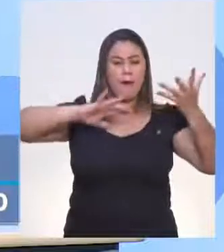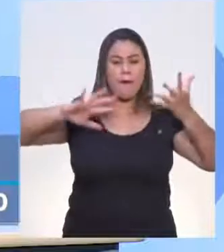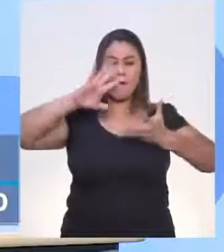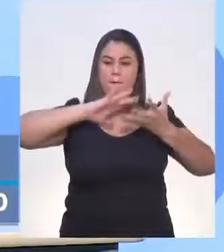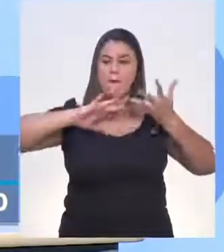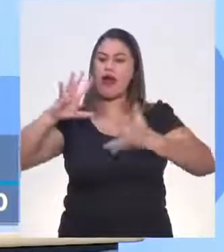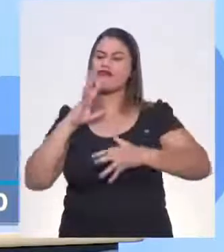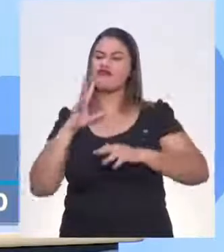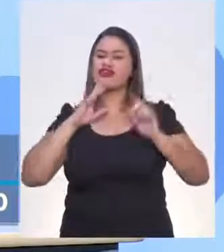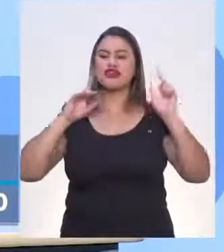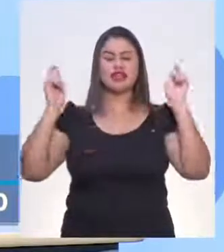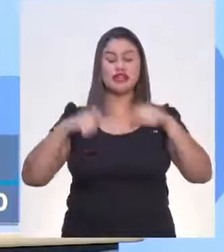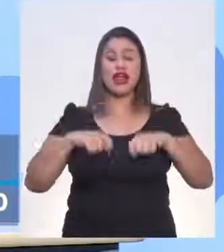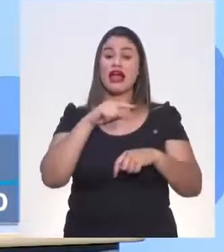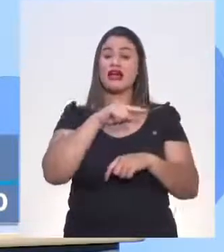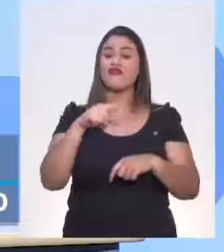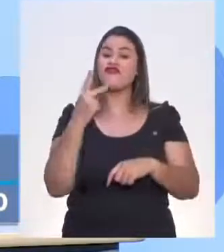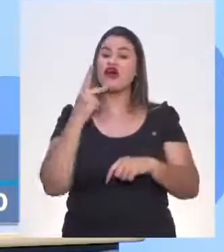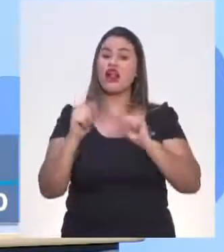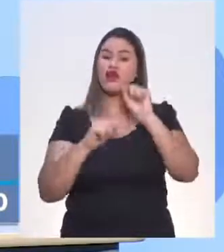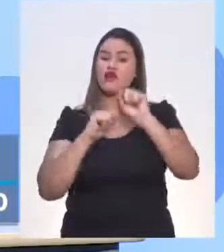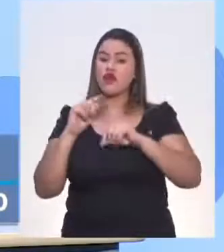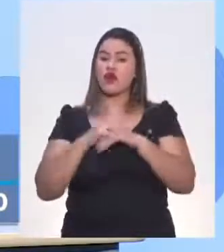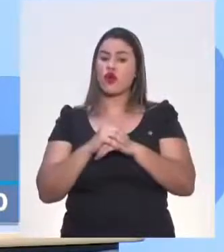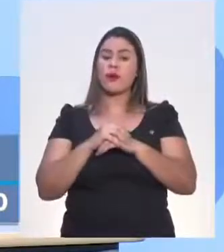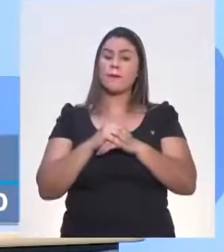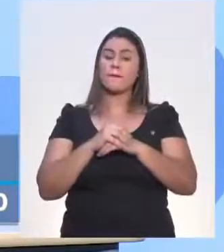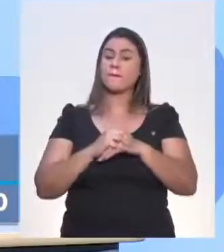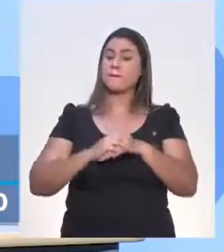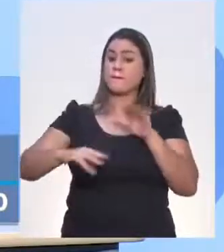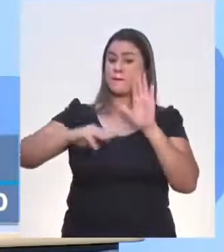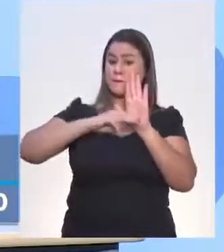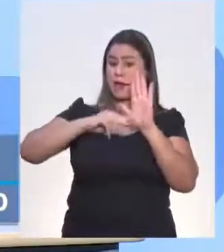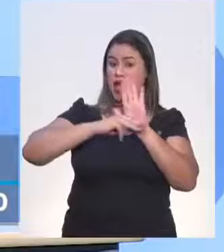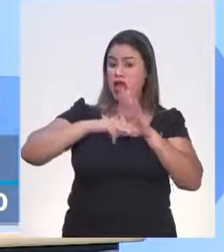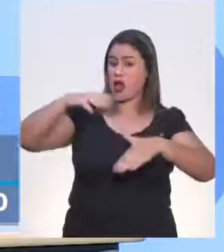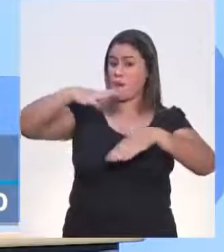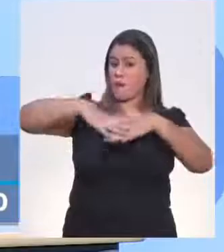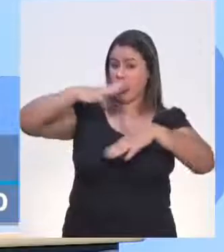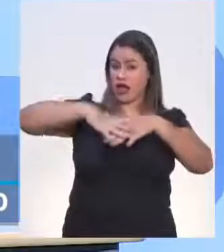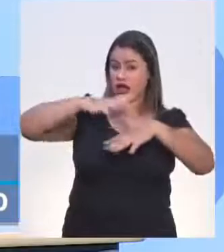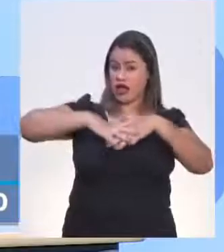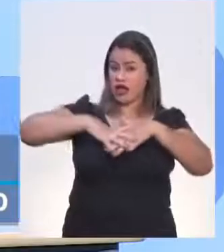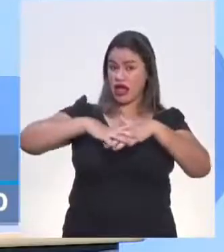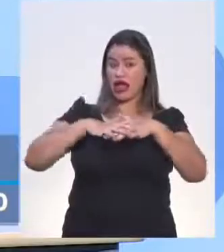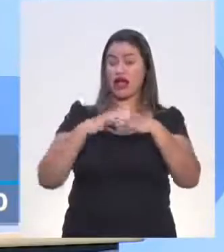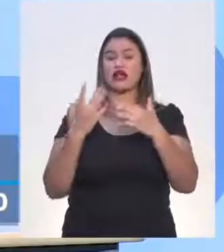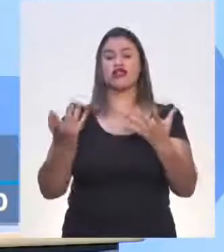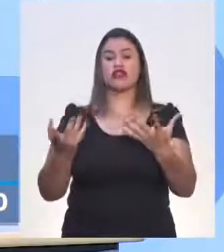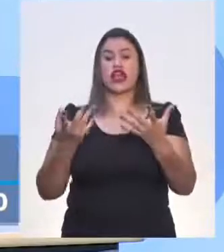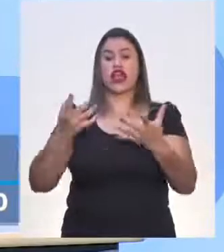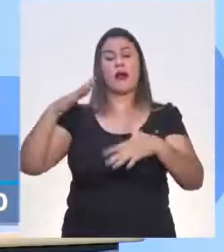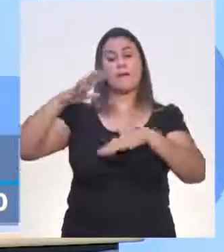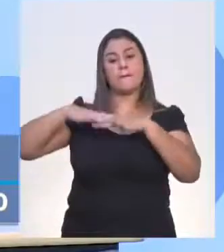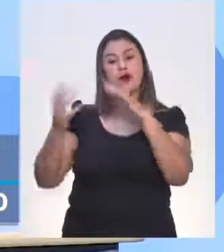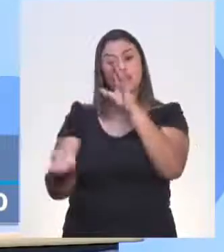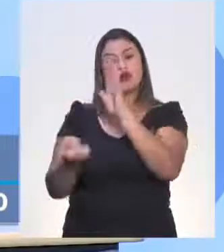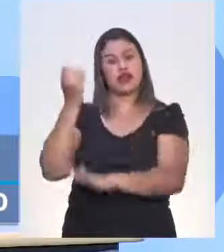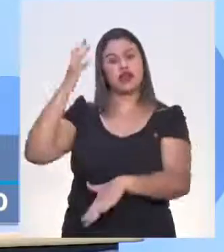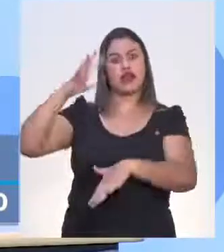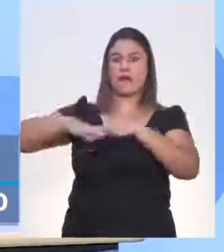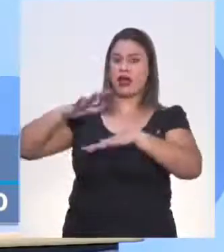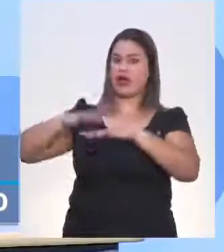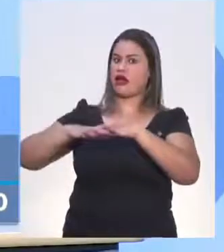ele dizia assim, olha, o método matemático, o método de se fazer matemática